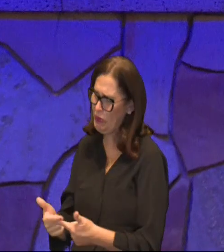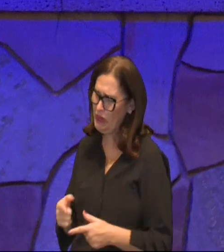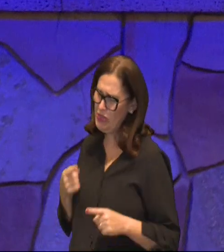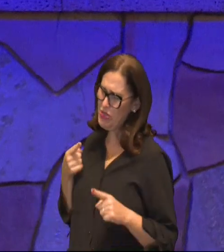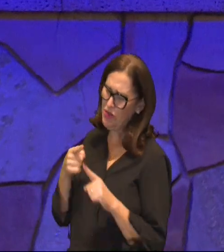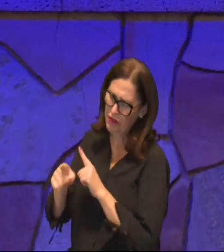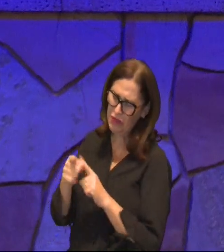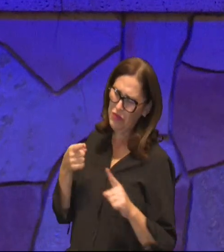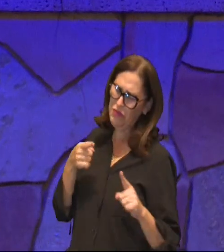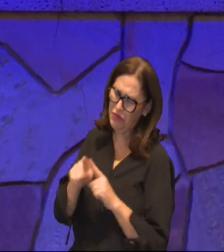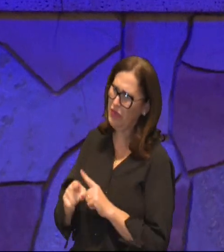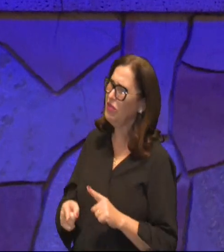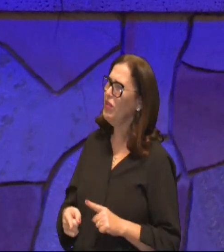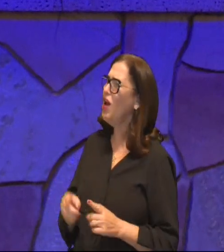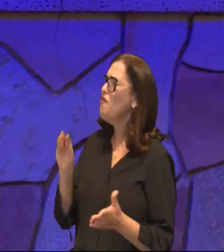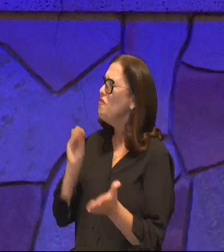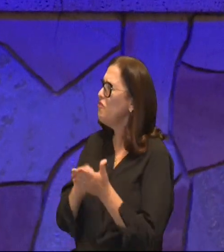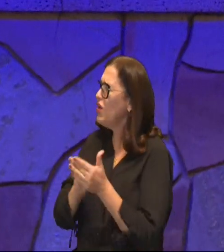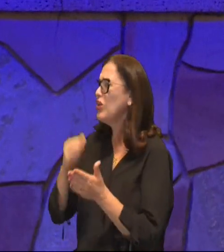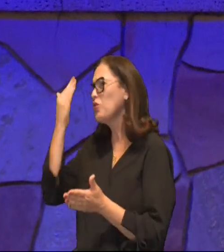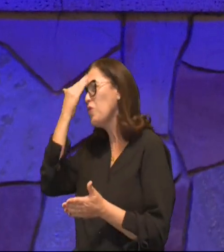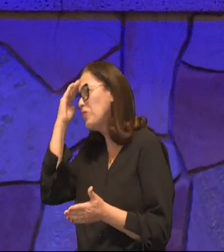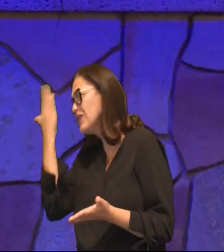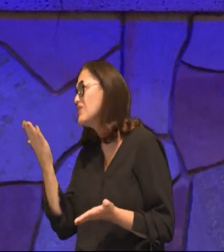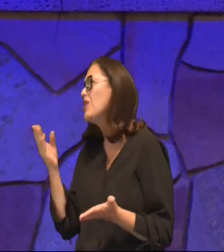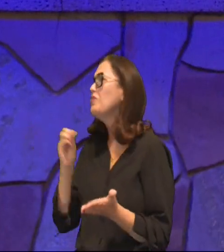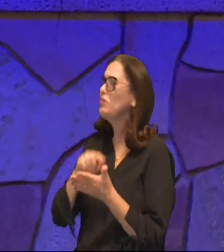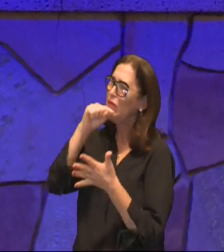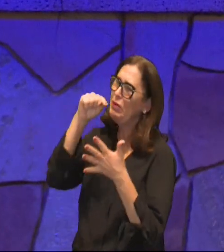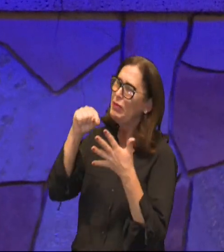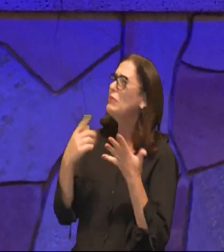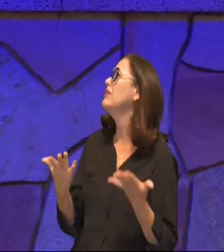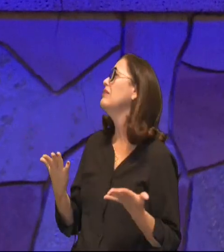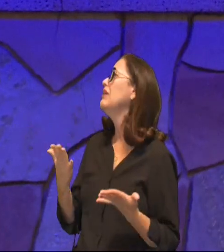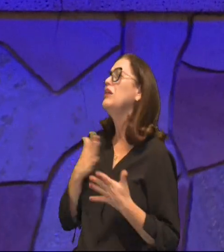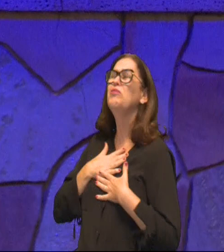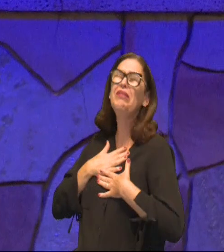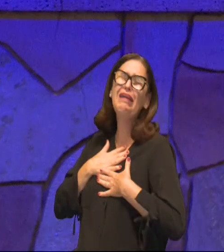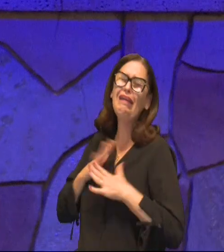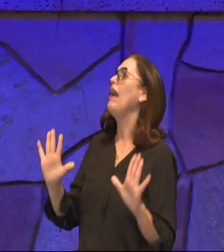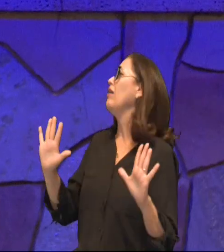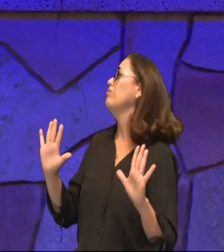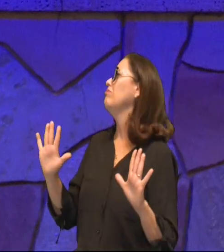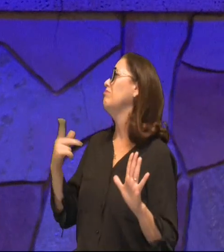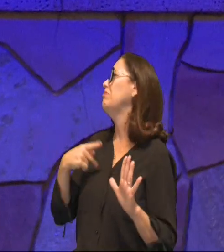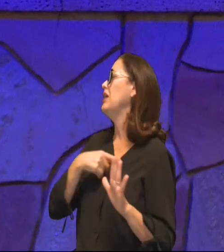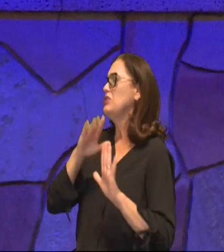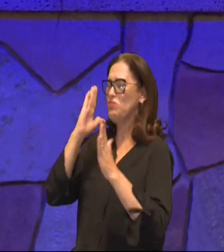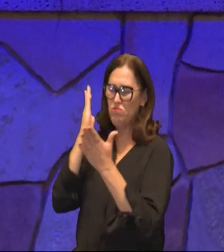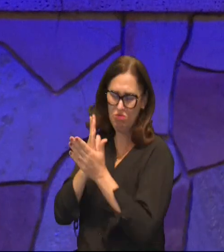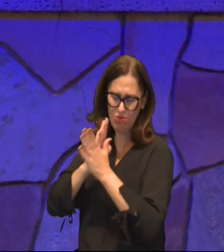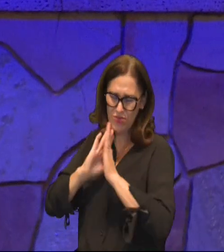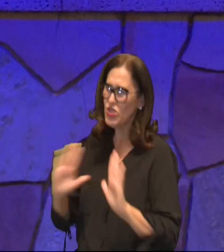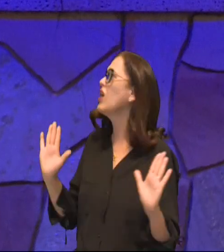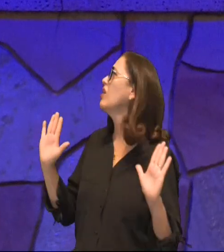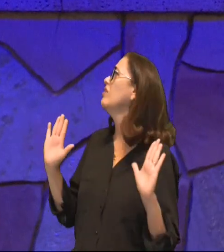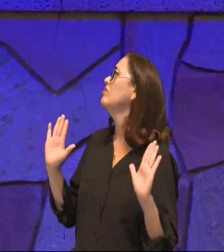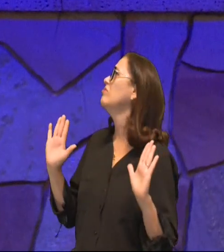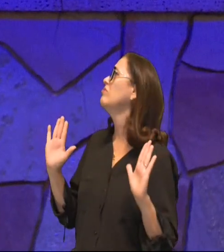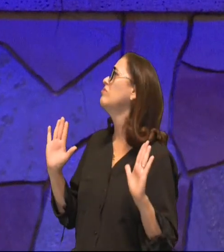desafio tremendo, é incompreensão, é isso, é aquilo, é aquilo. Senhor, não quero mais, chega.